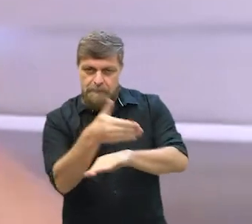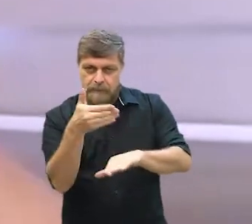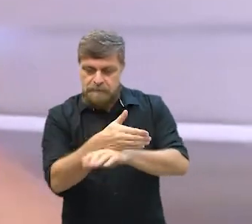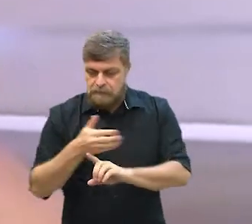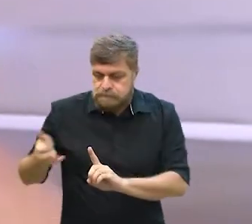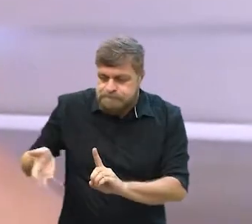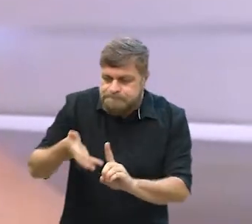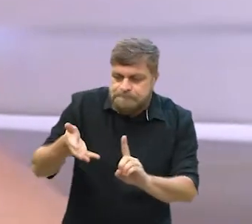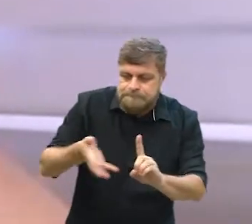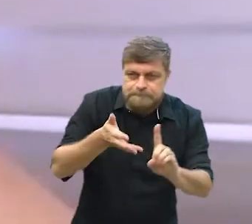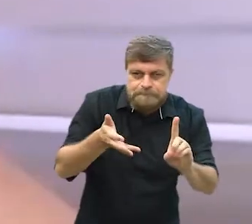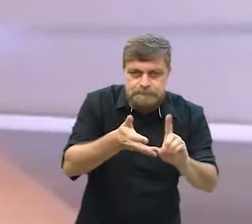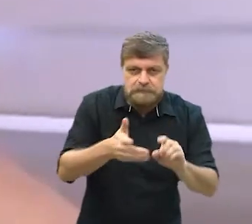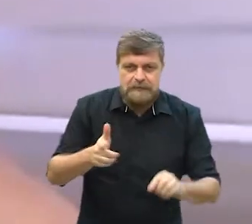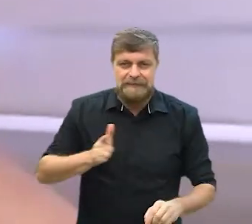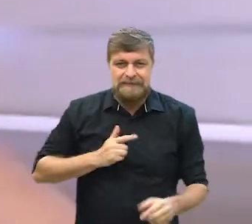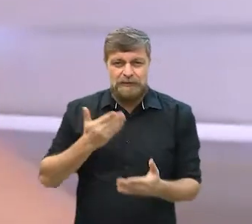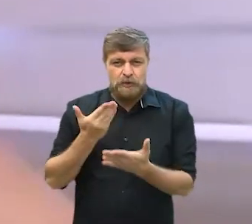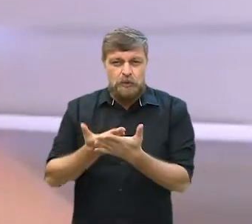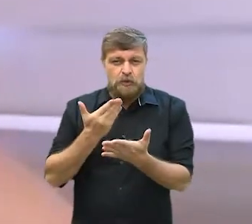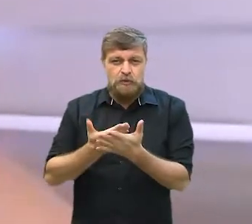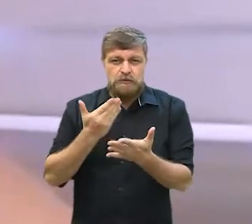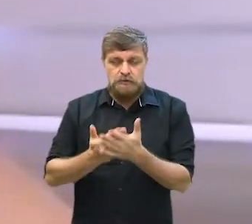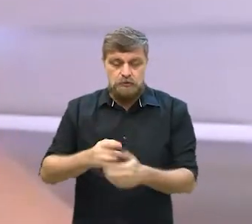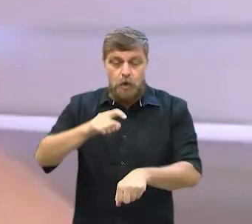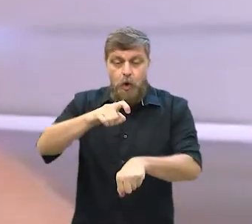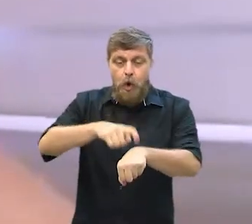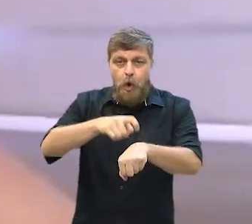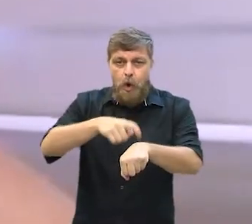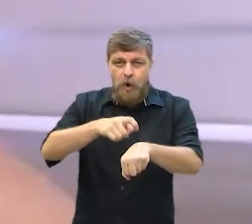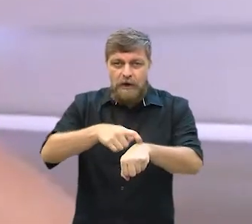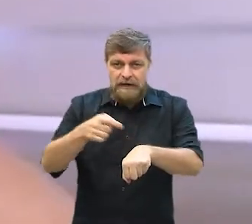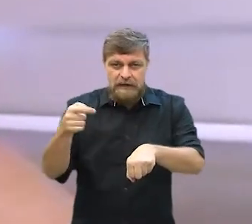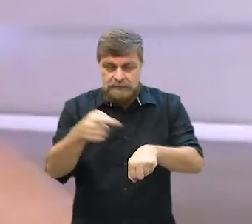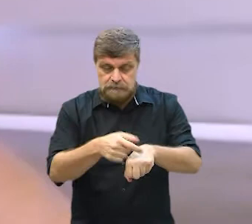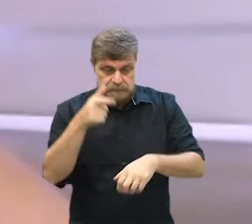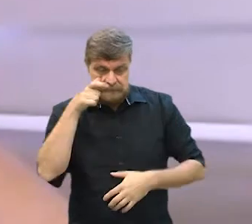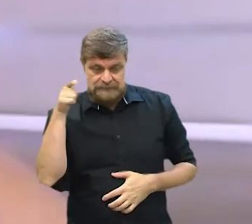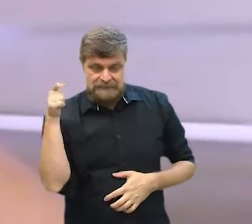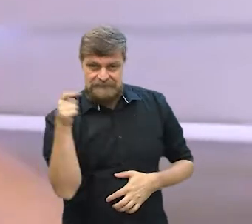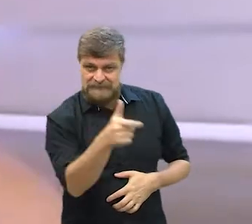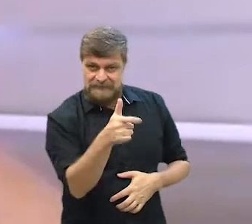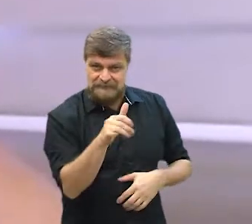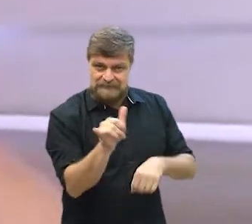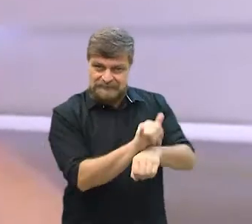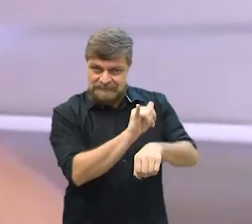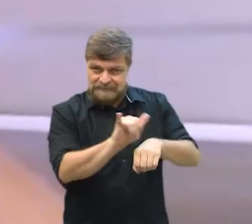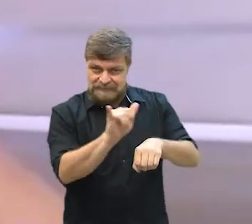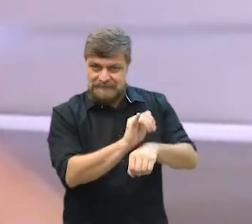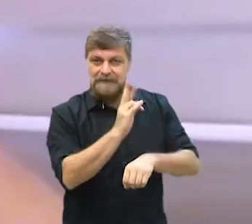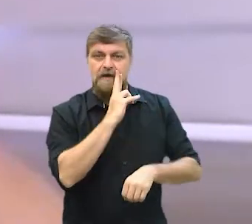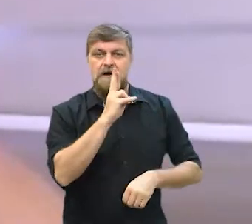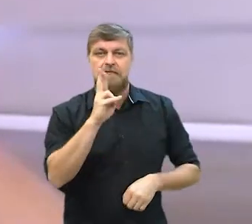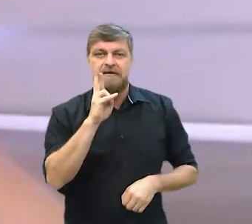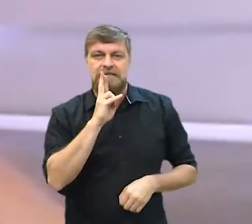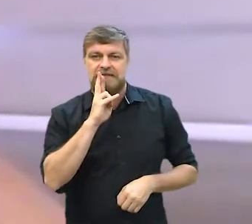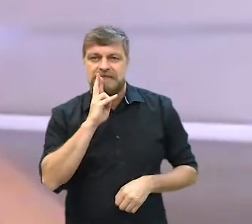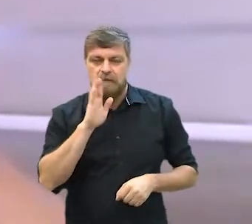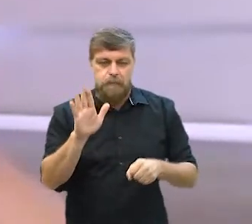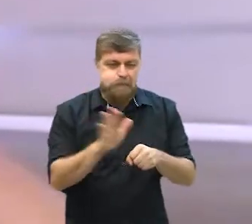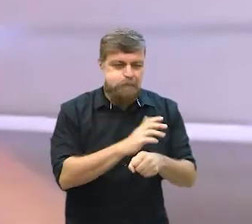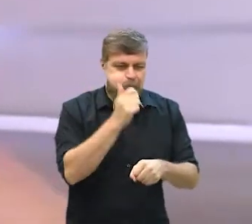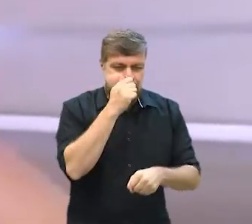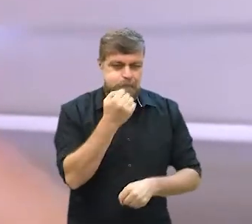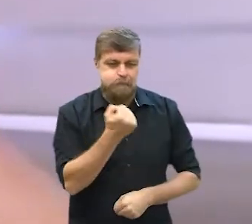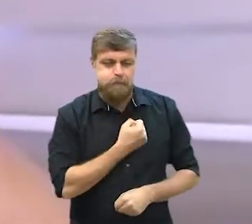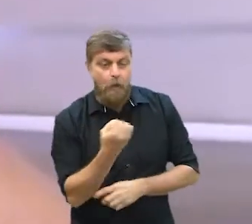ser direcionado para aquele restaurante, o estudo dos horários que seriam interessantes e estratégicos para o restaurante receber,